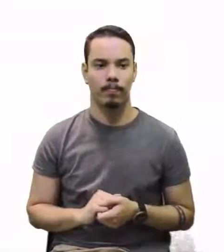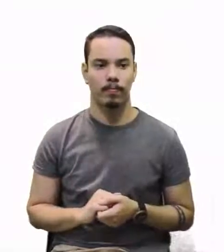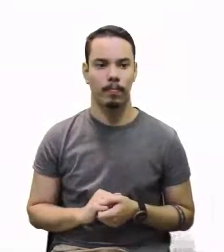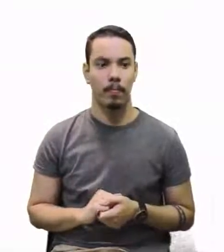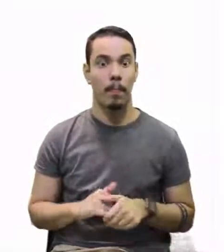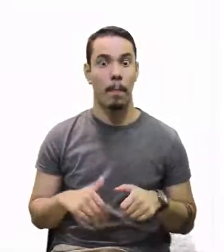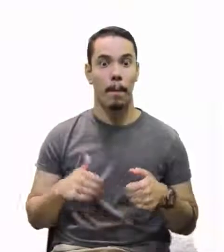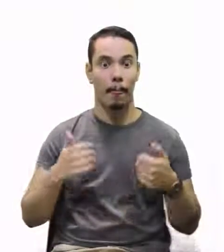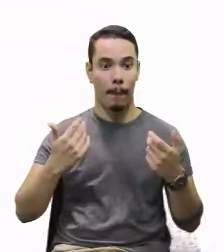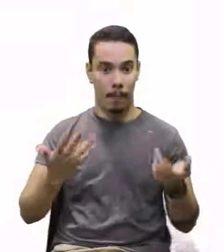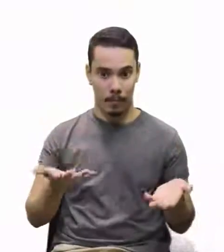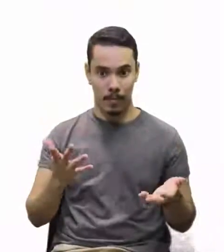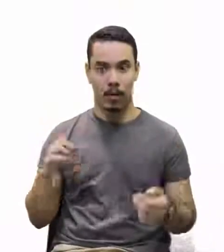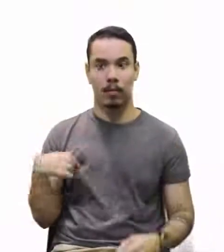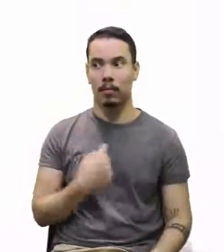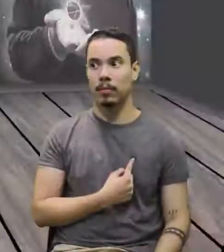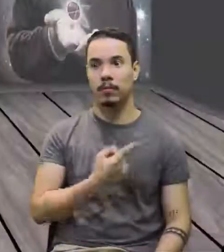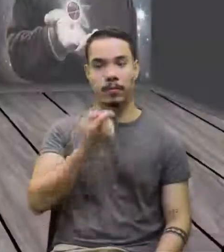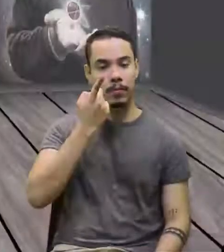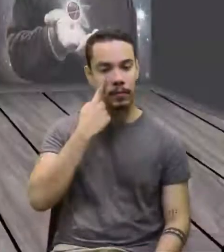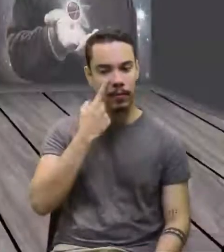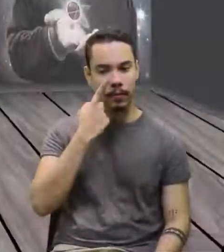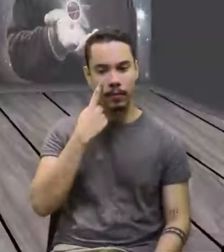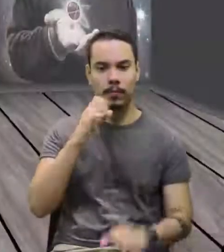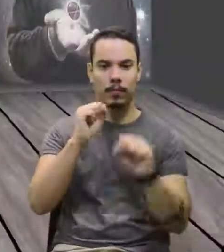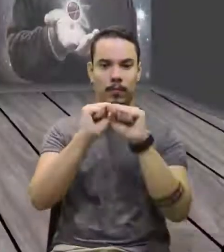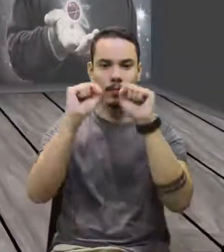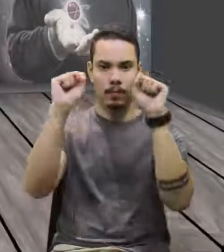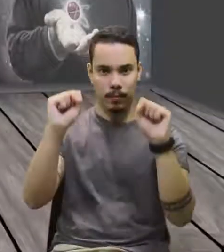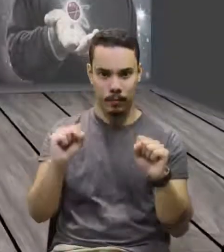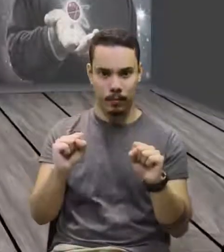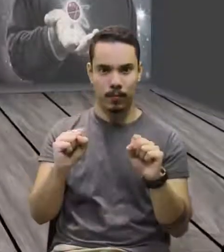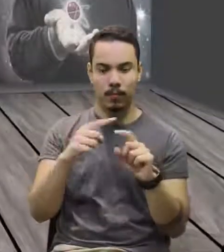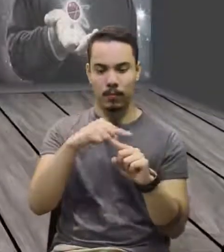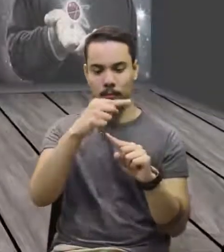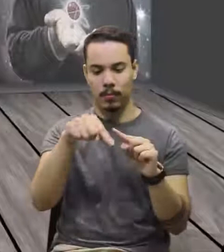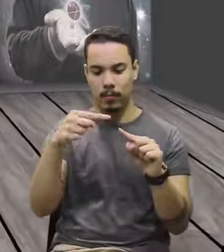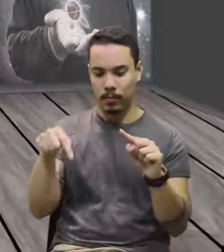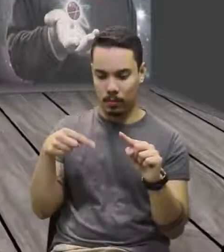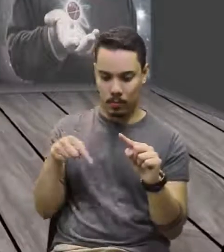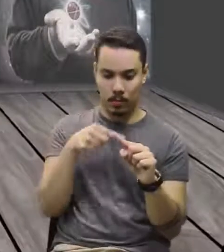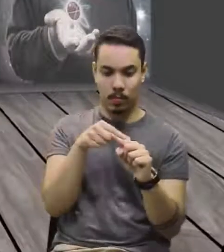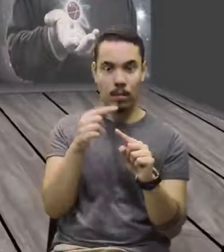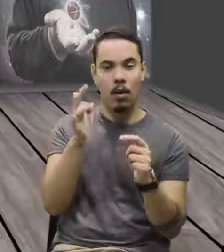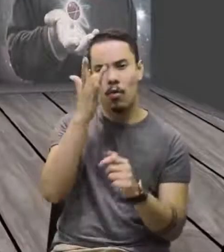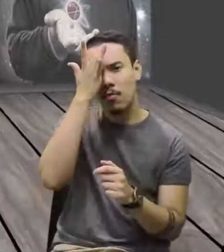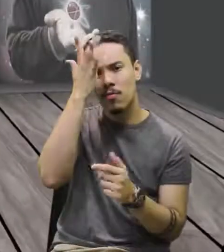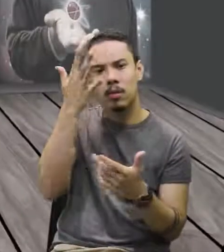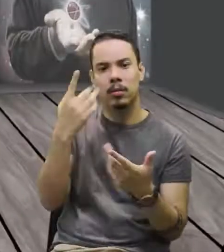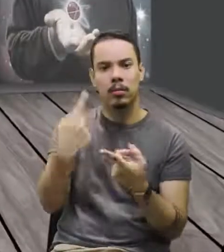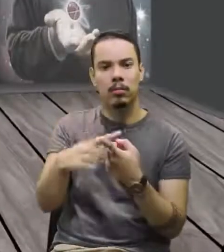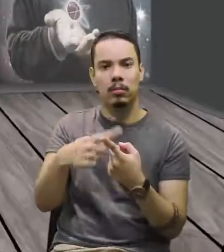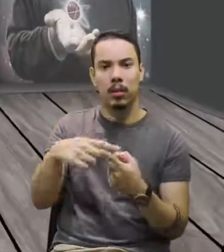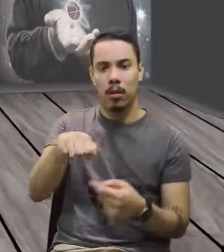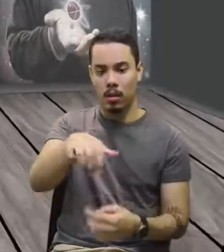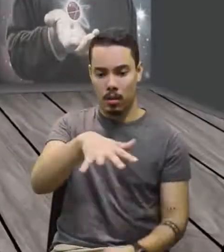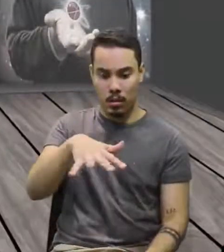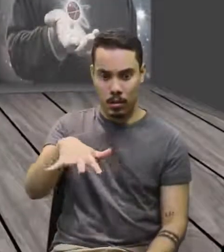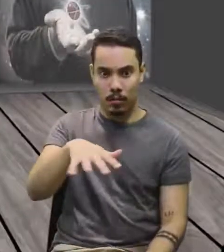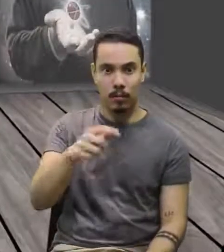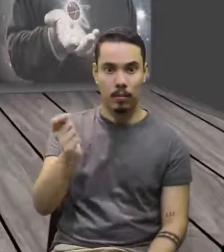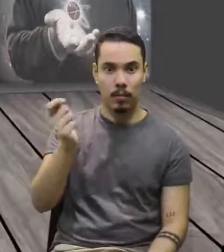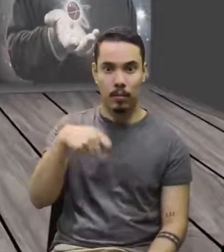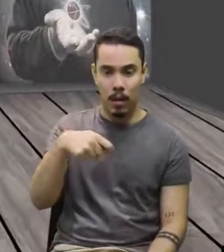Então, pessoal, a gente vê aí que o sistema, esse sistema toroidal, facilita com que o campo magnético seja